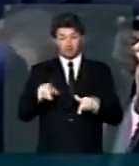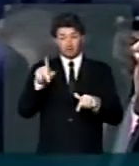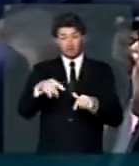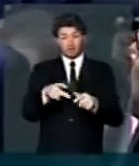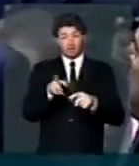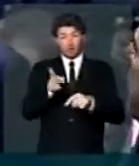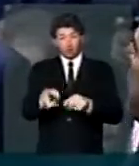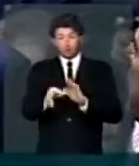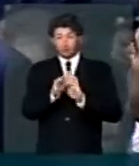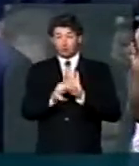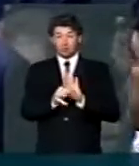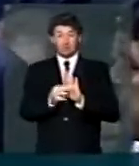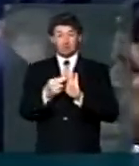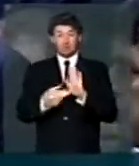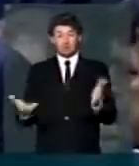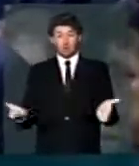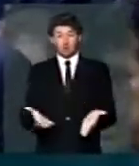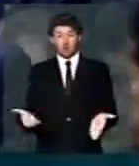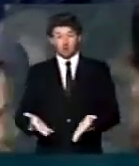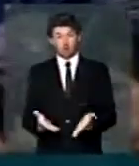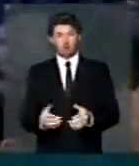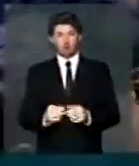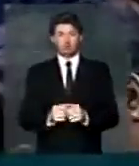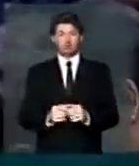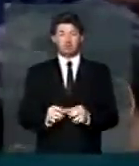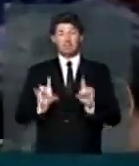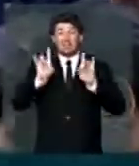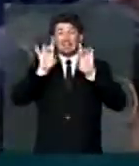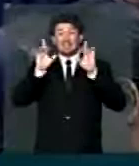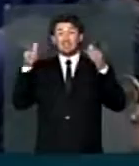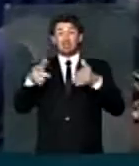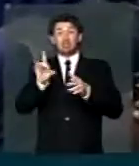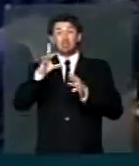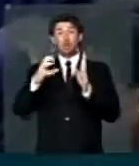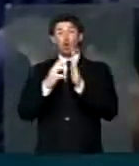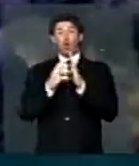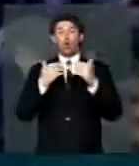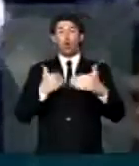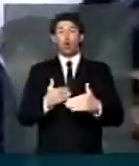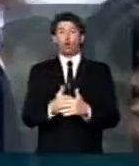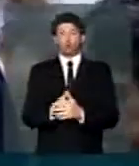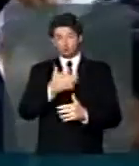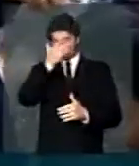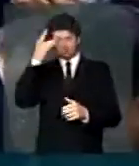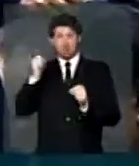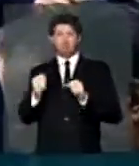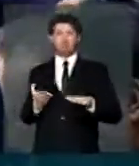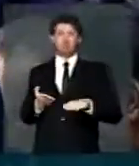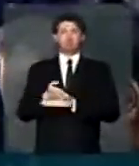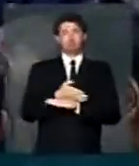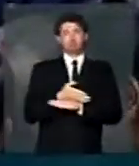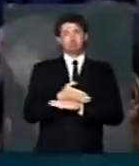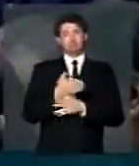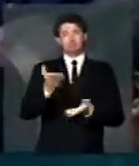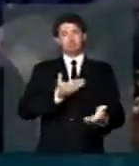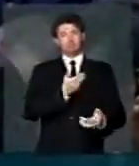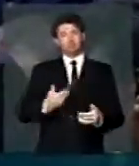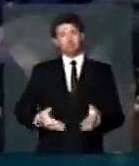a manutenção das regras atuais, onde exclusivamente através de concurso as pessoas possam ter